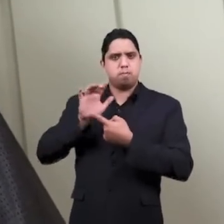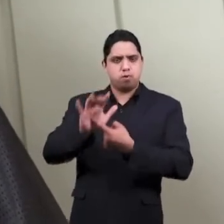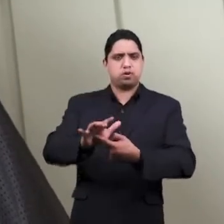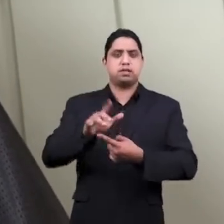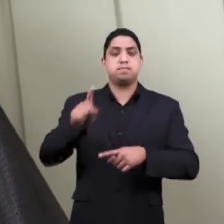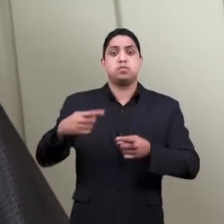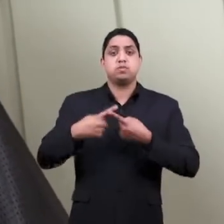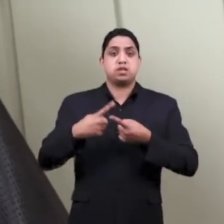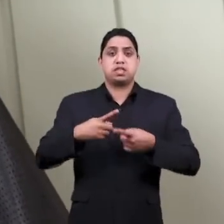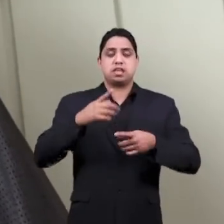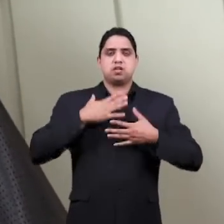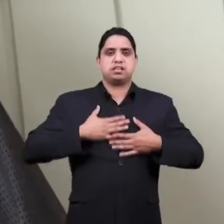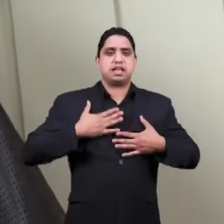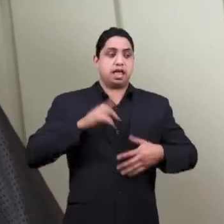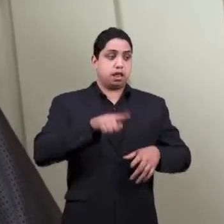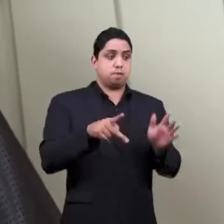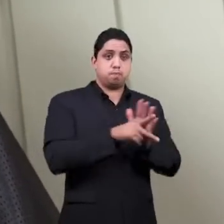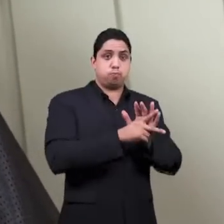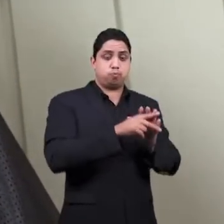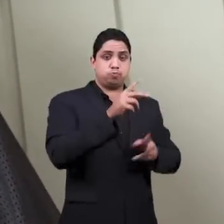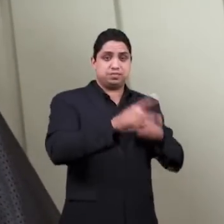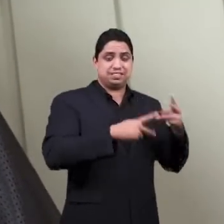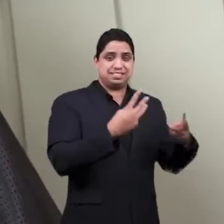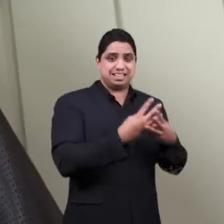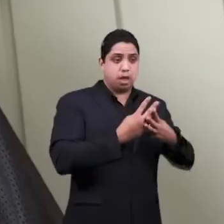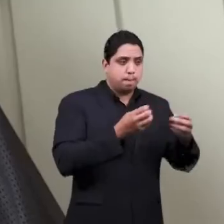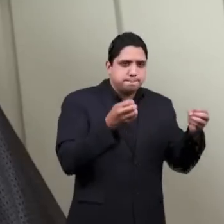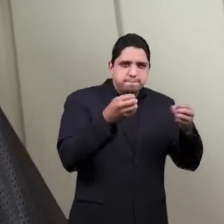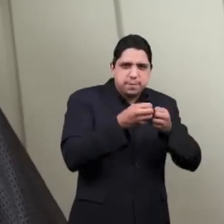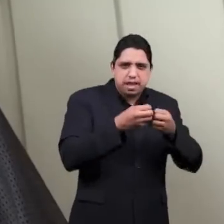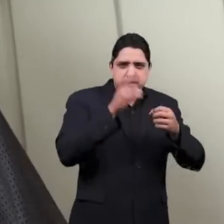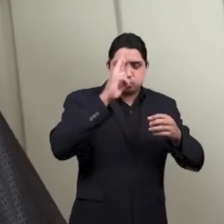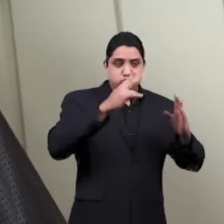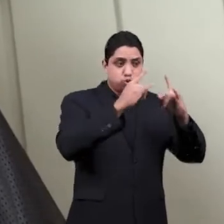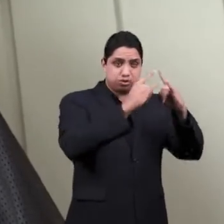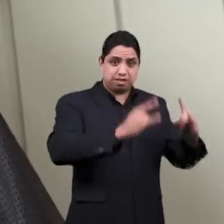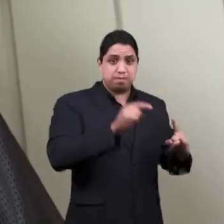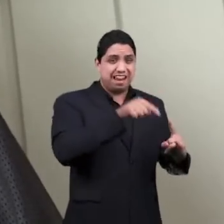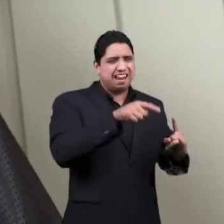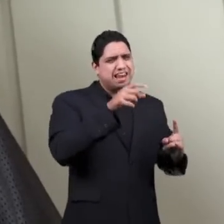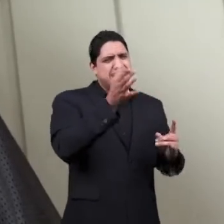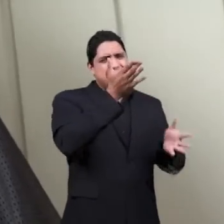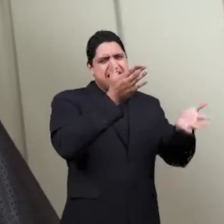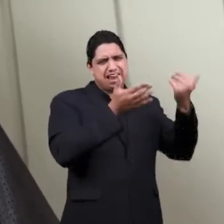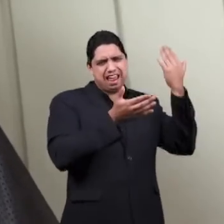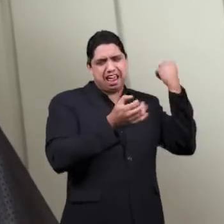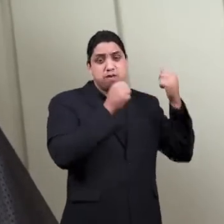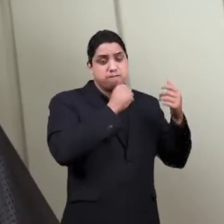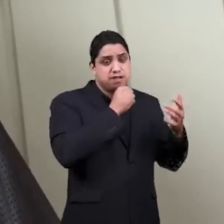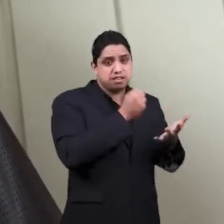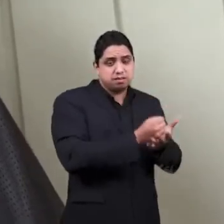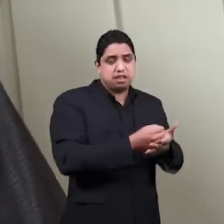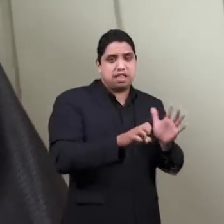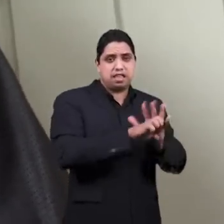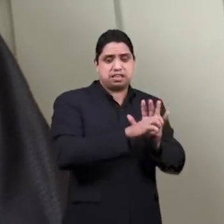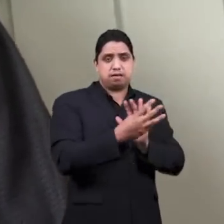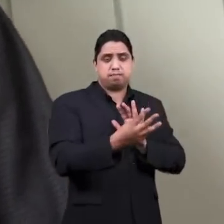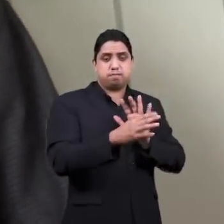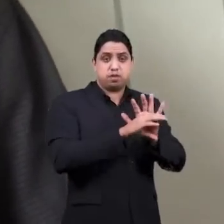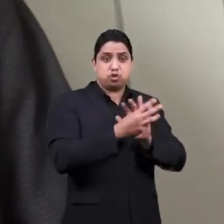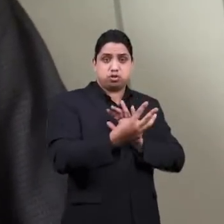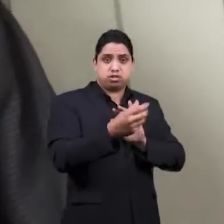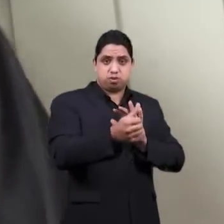ali era para Israel se achegar ao Senhor no tabernáculo, muito bem colocado pela irmã, Êxodo capítulo 31,